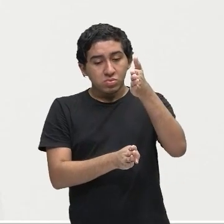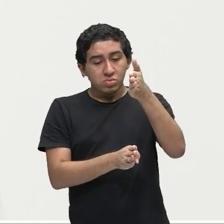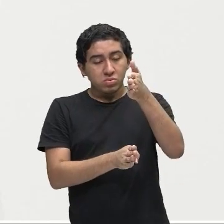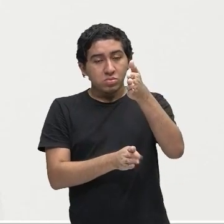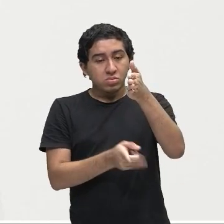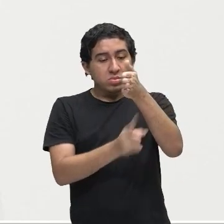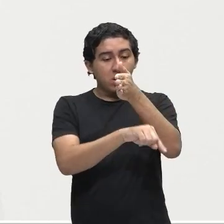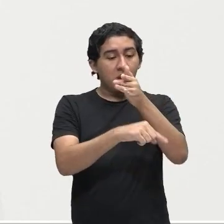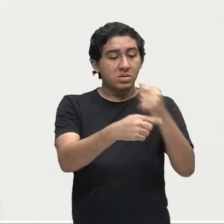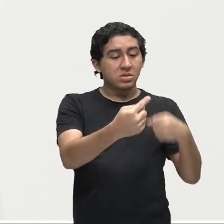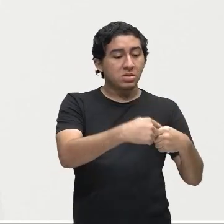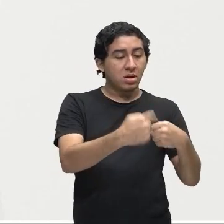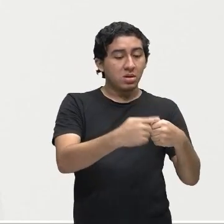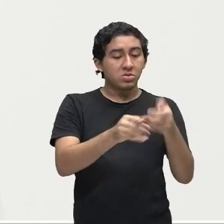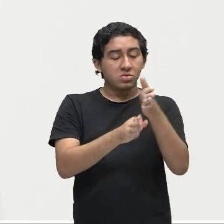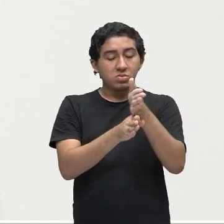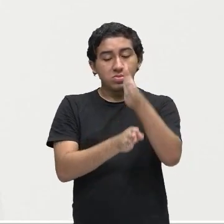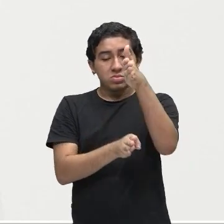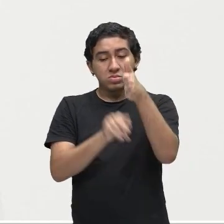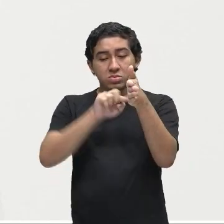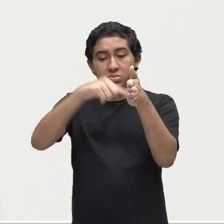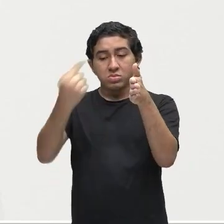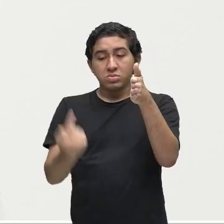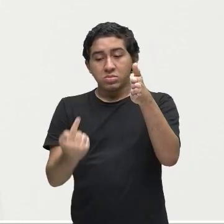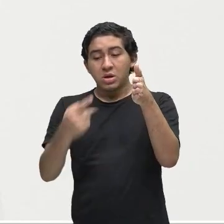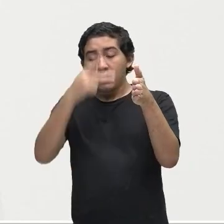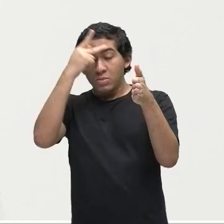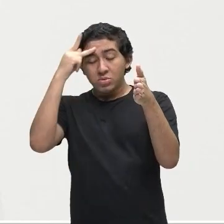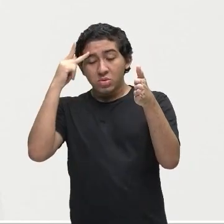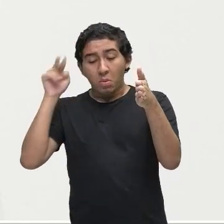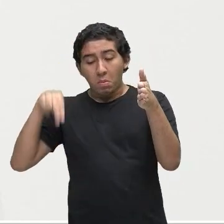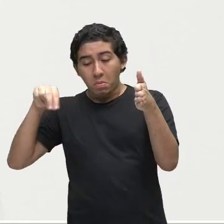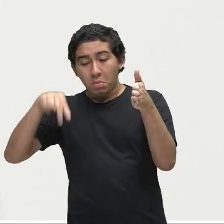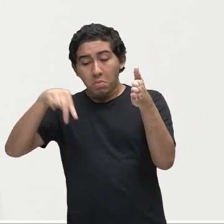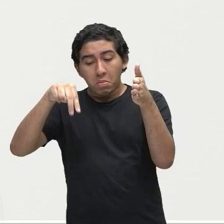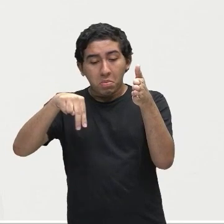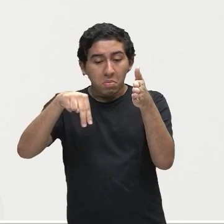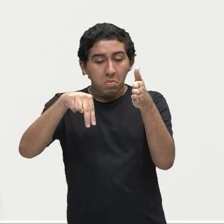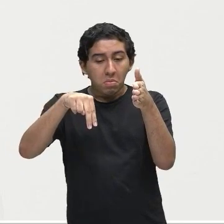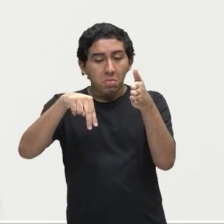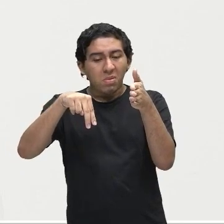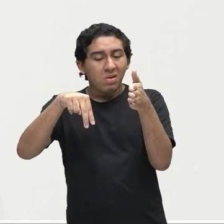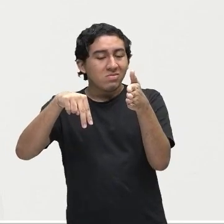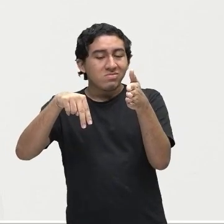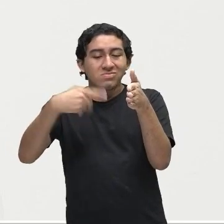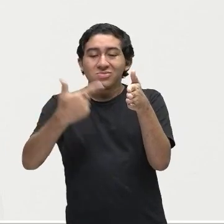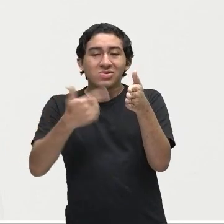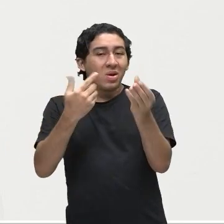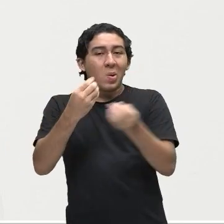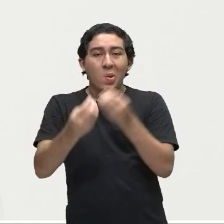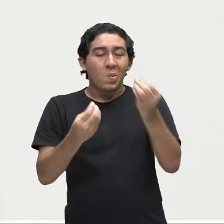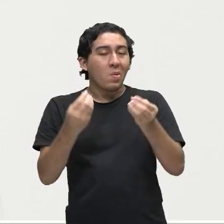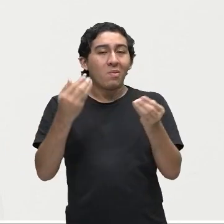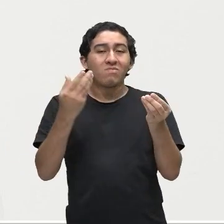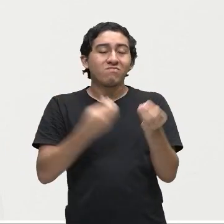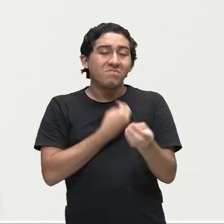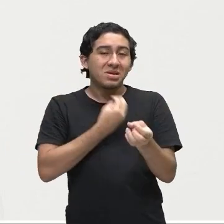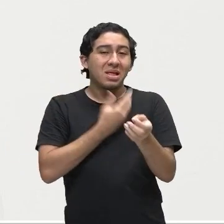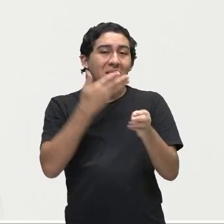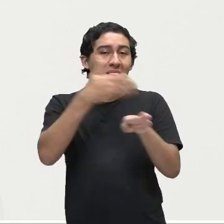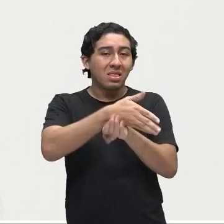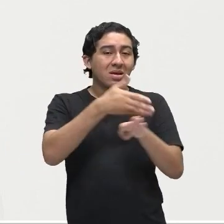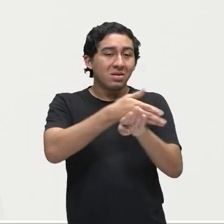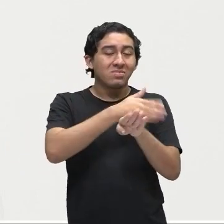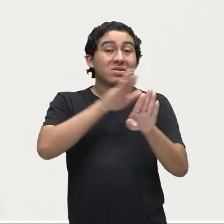pessoas começaram a migrar para essas cidades. Chegou uma hora que já não dava mais para morar dentro da cidade, começaram a construir